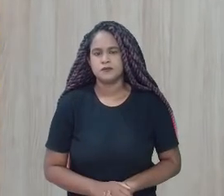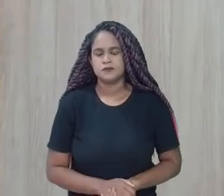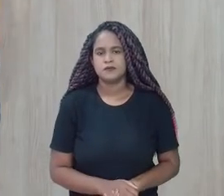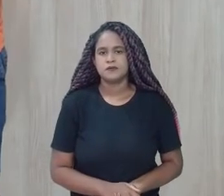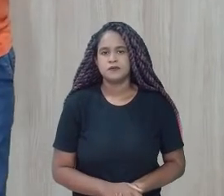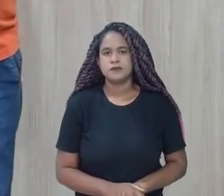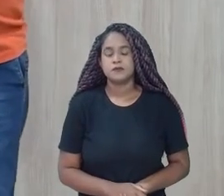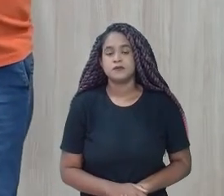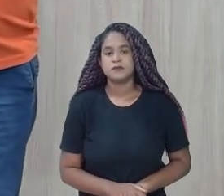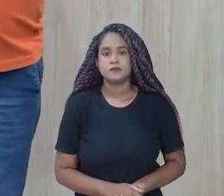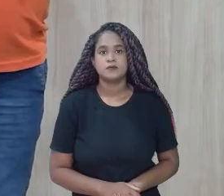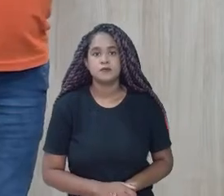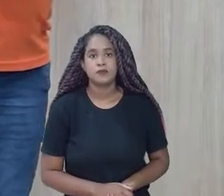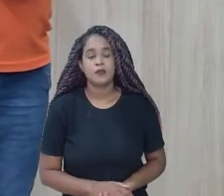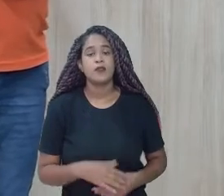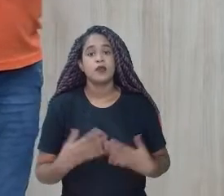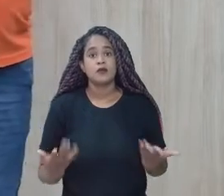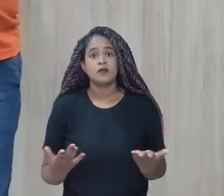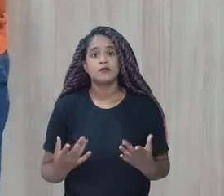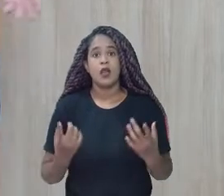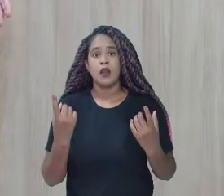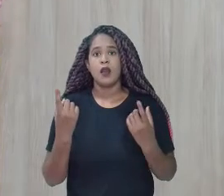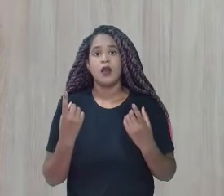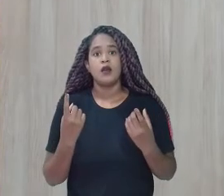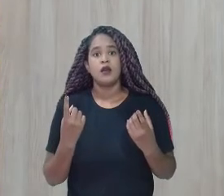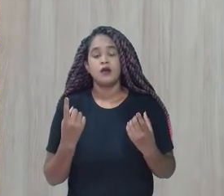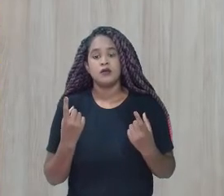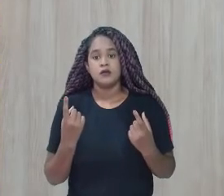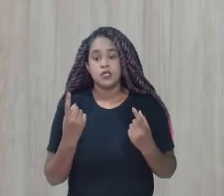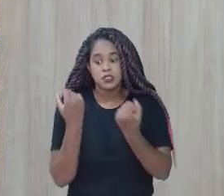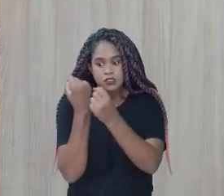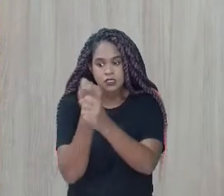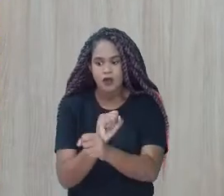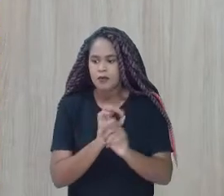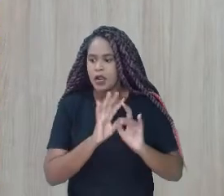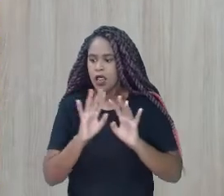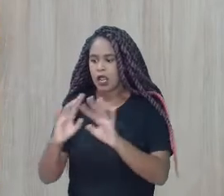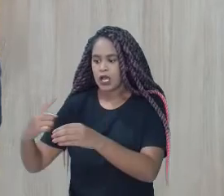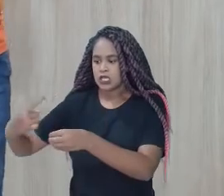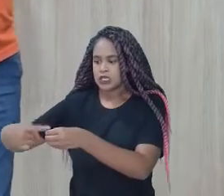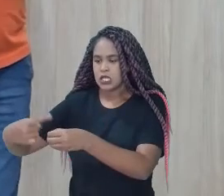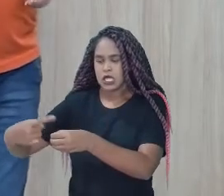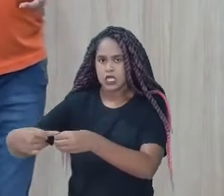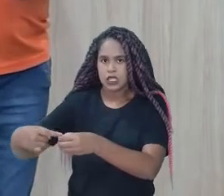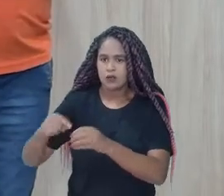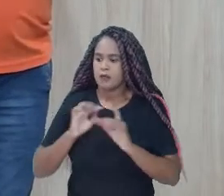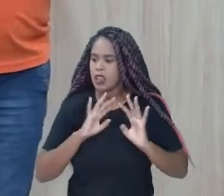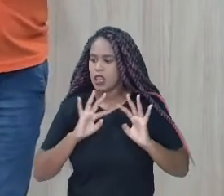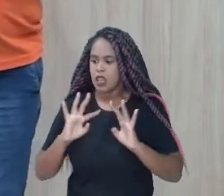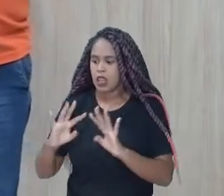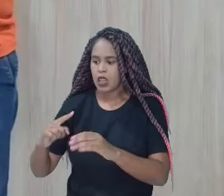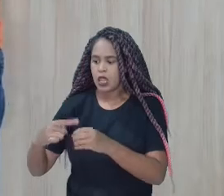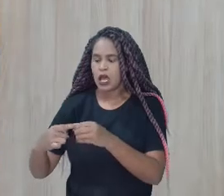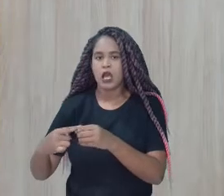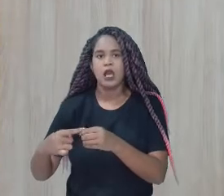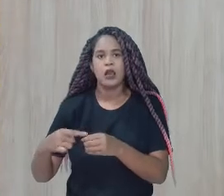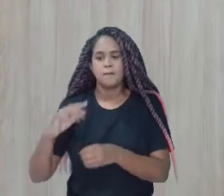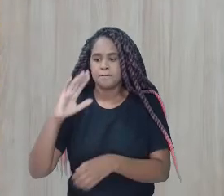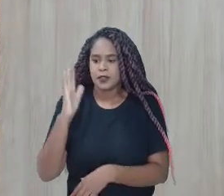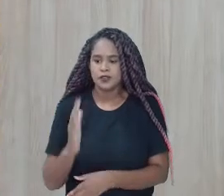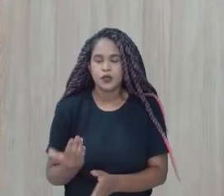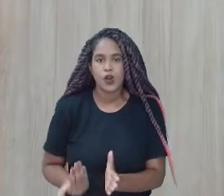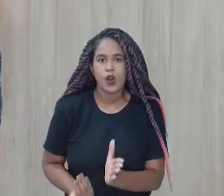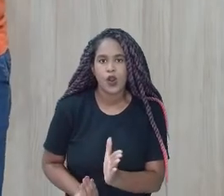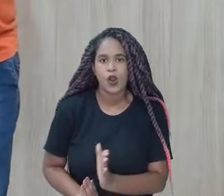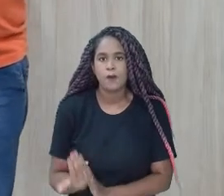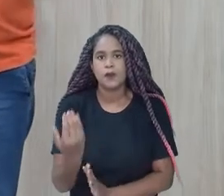desses engenhos, vão se direcionando, né, para o interior, e no interior do território brasileiro aí, eles começam a fundar,